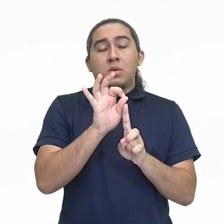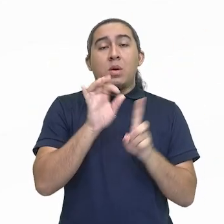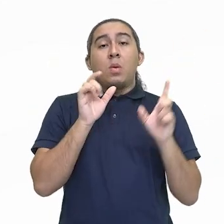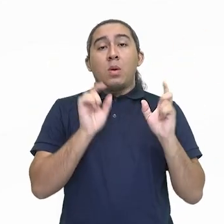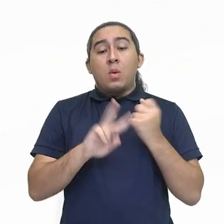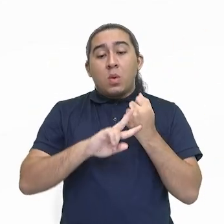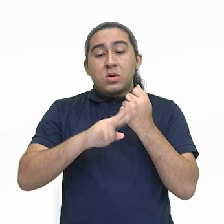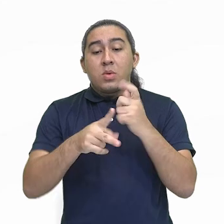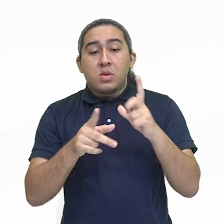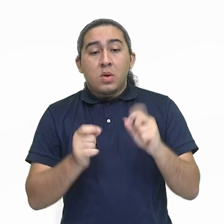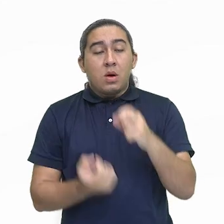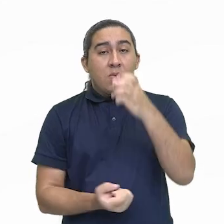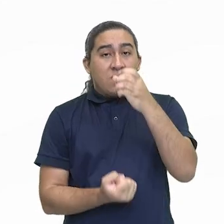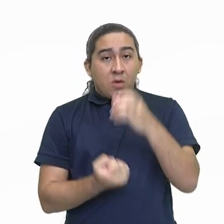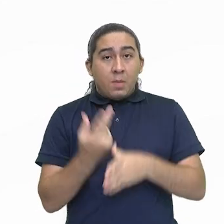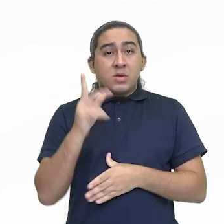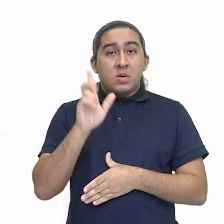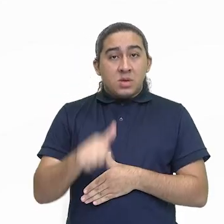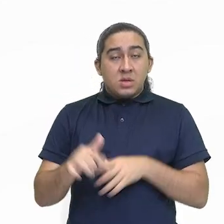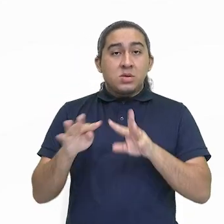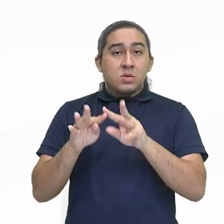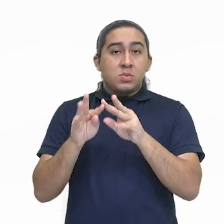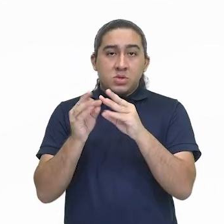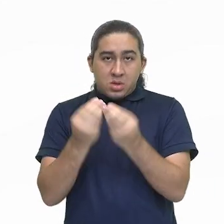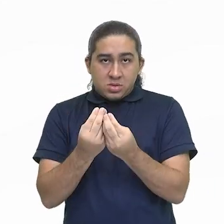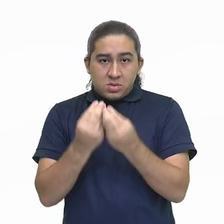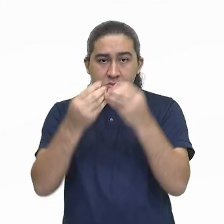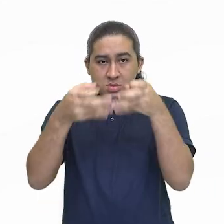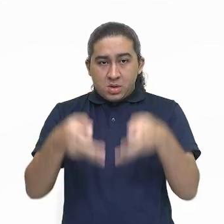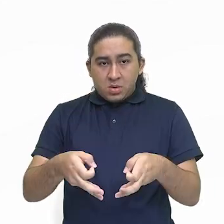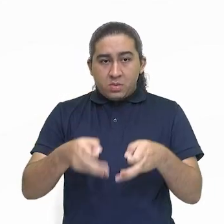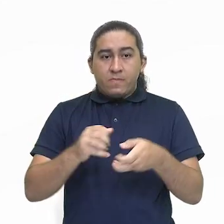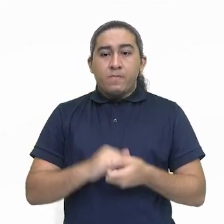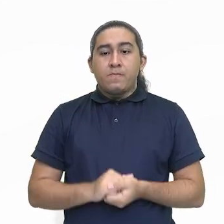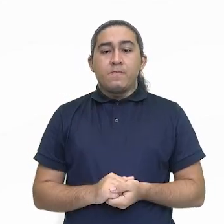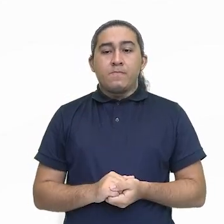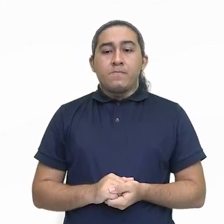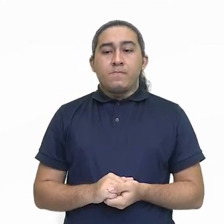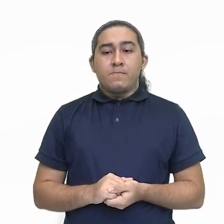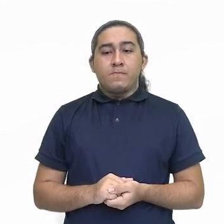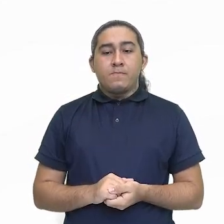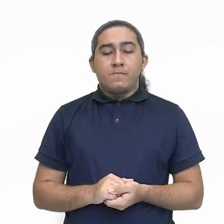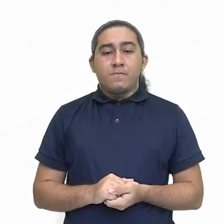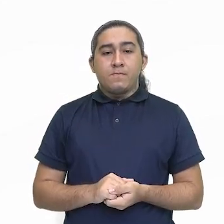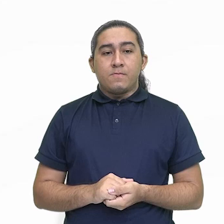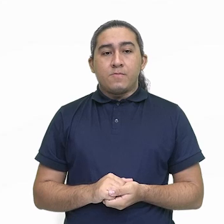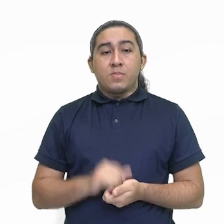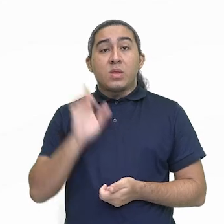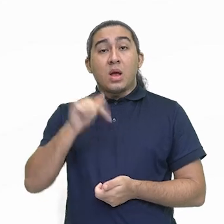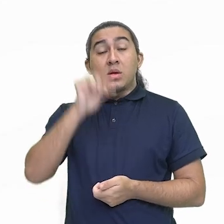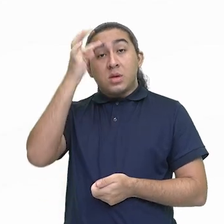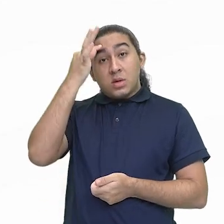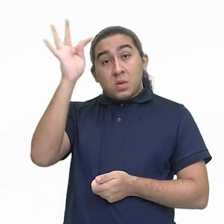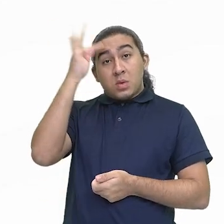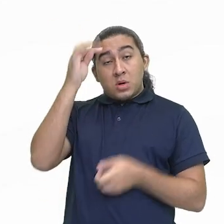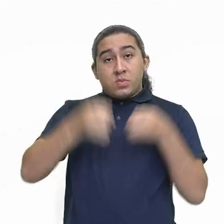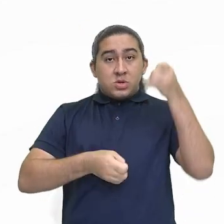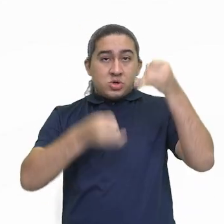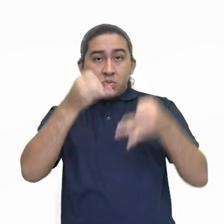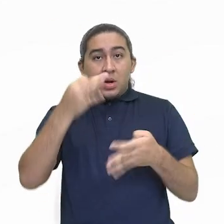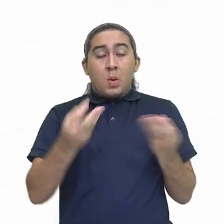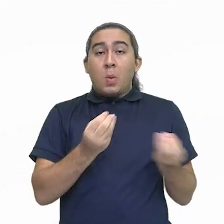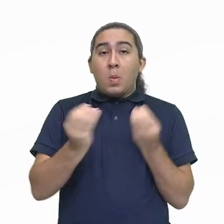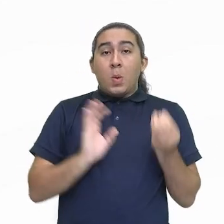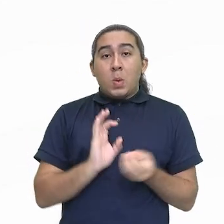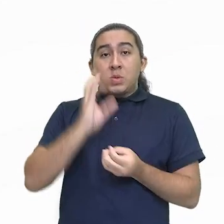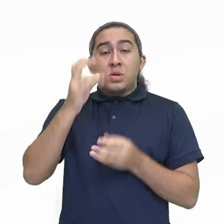na formação desses coacervados, tá bom? Então, essa aí é a teoria para explicar como ocorreu